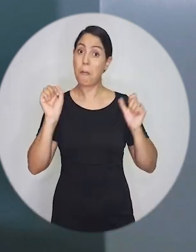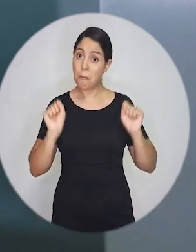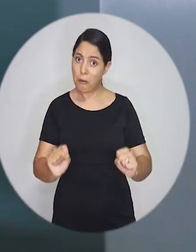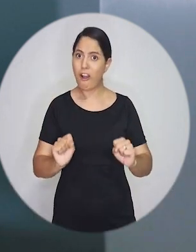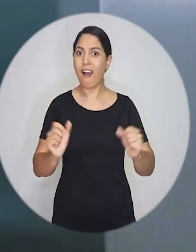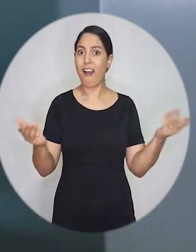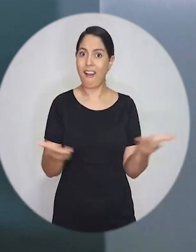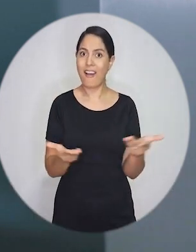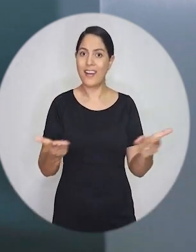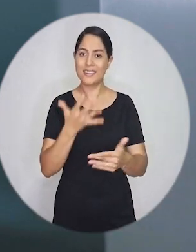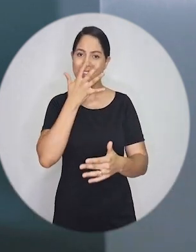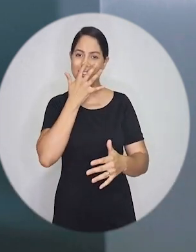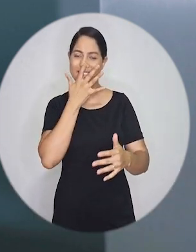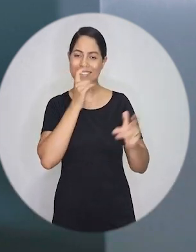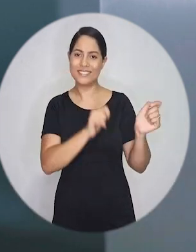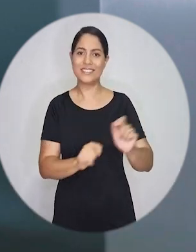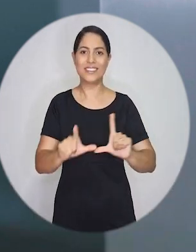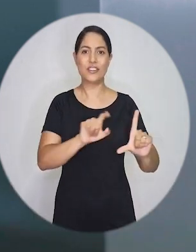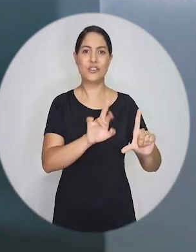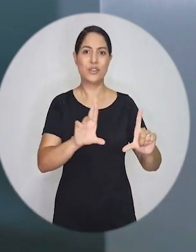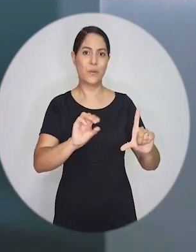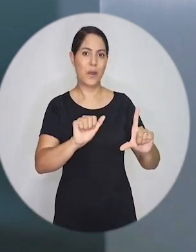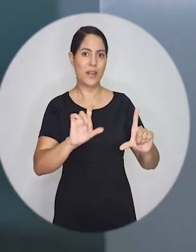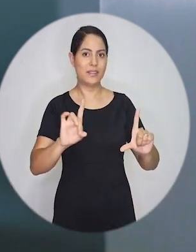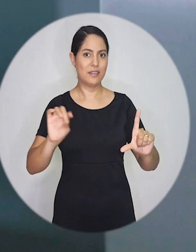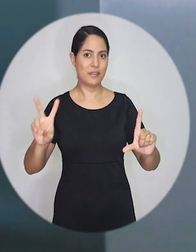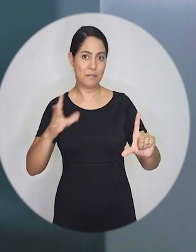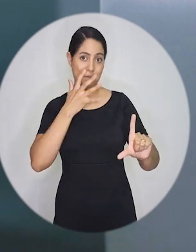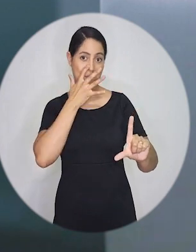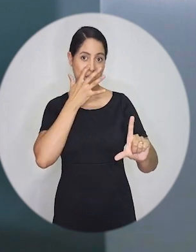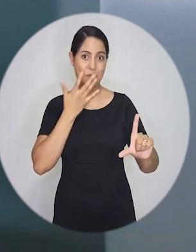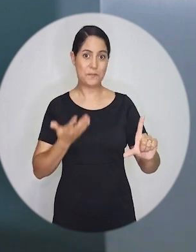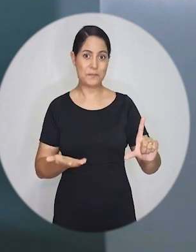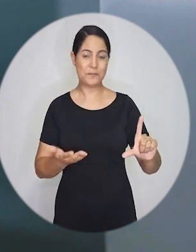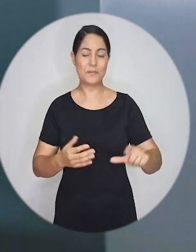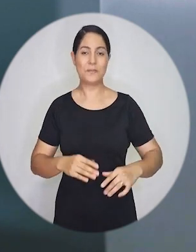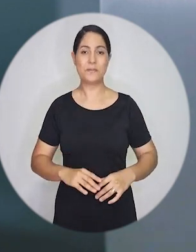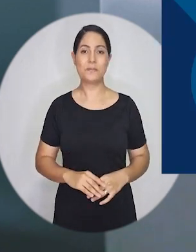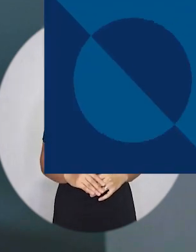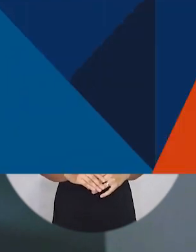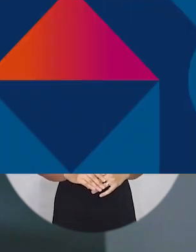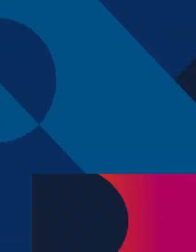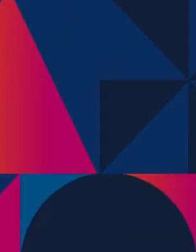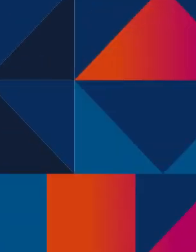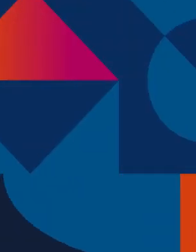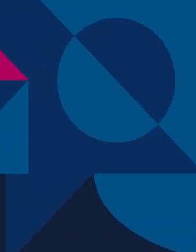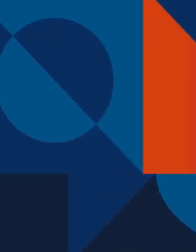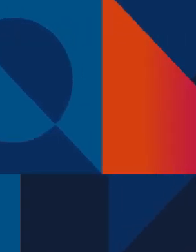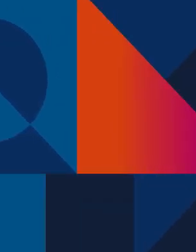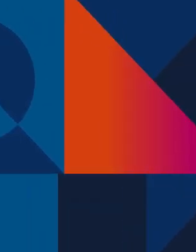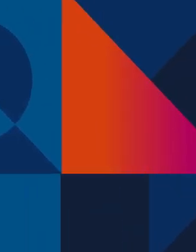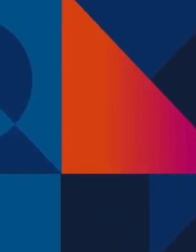destaques das seccionais pelo país? É o que a gente te mostra agora no quadro Giro ADV.